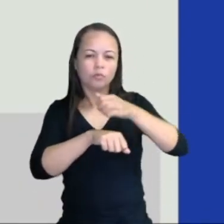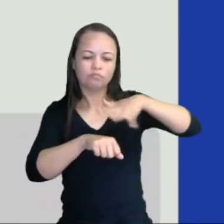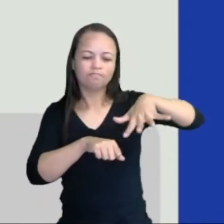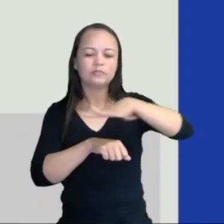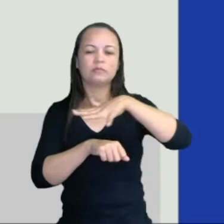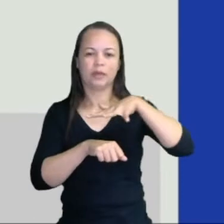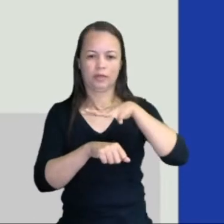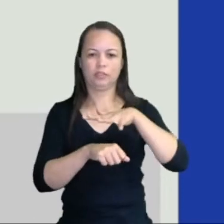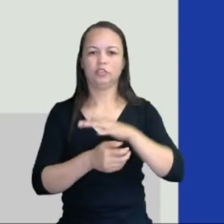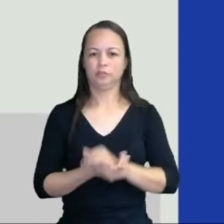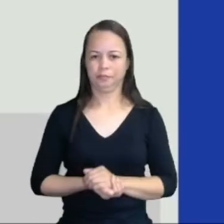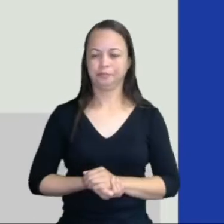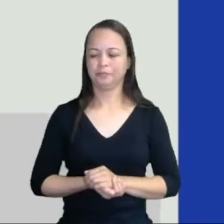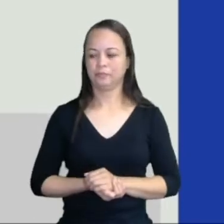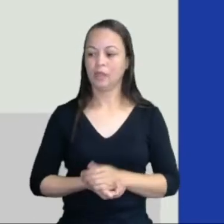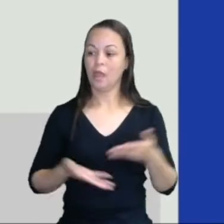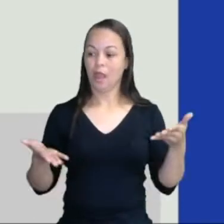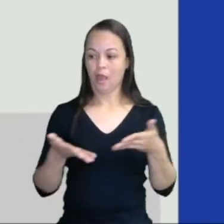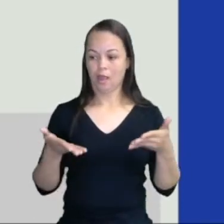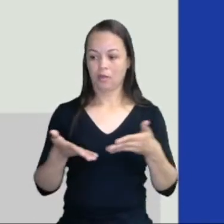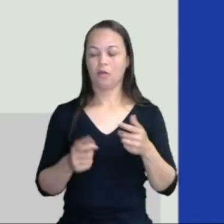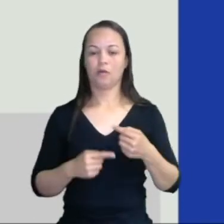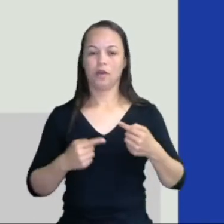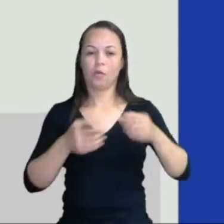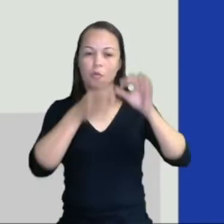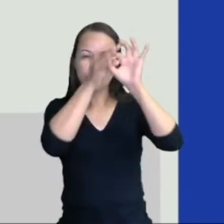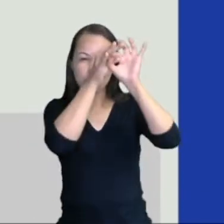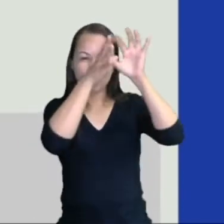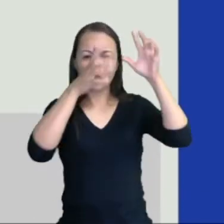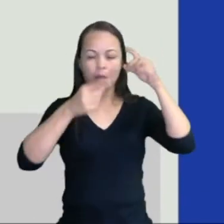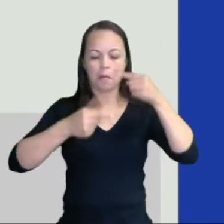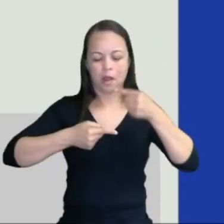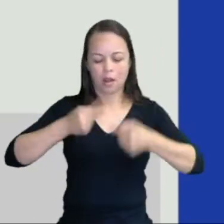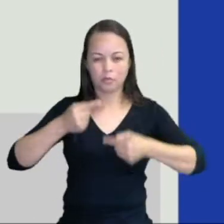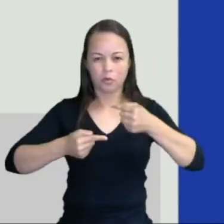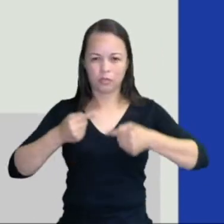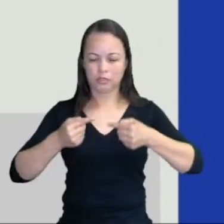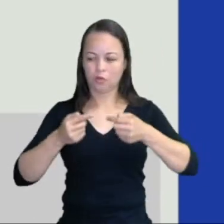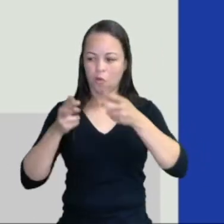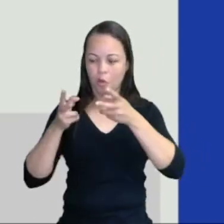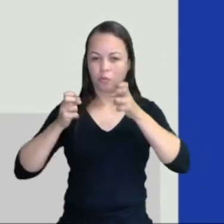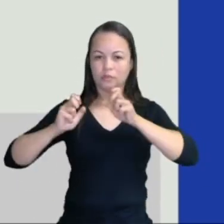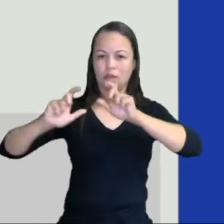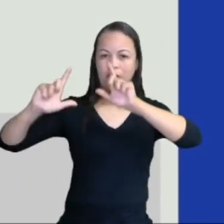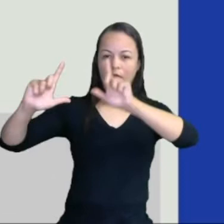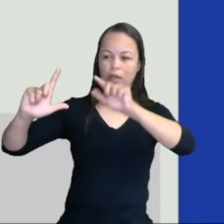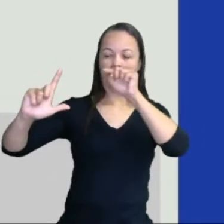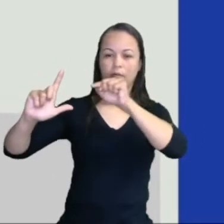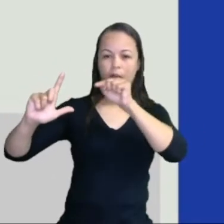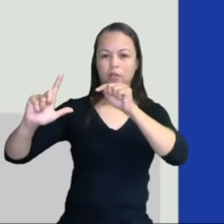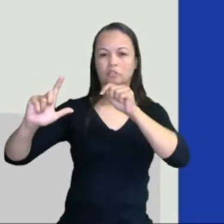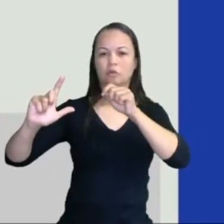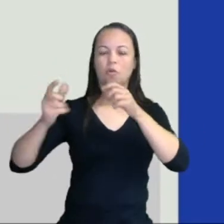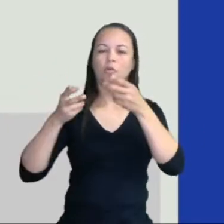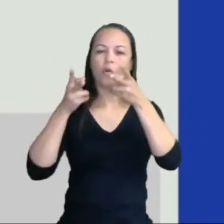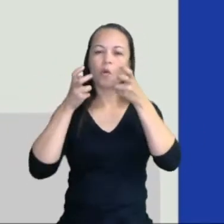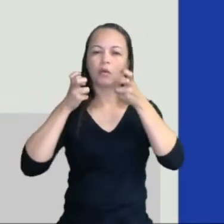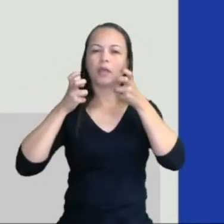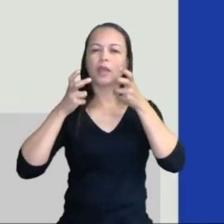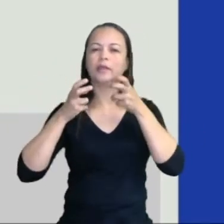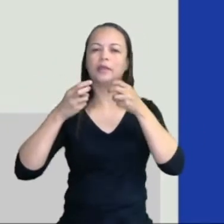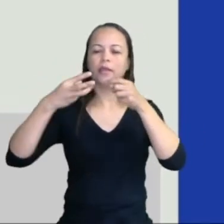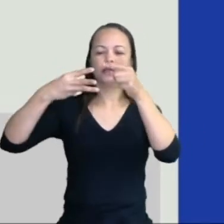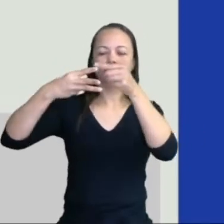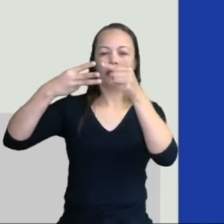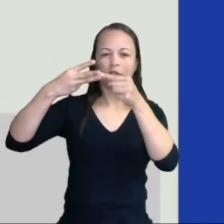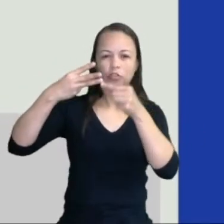só, o liberalismo político, observem a imagem que eu coloquei 3 tópicos em amarelo,